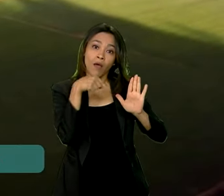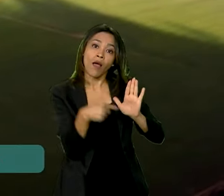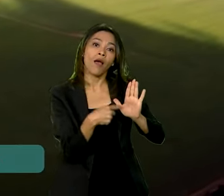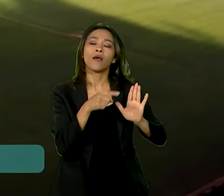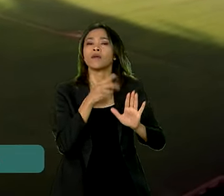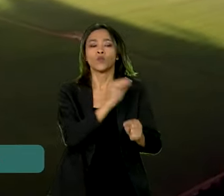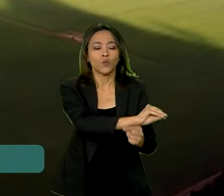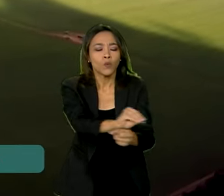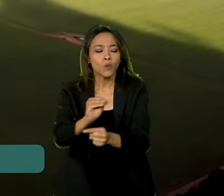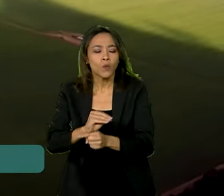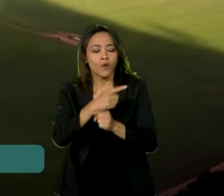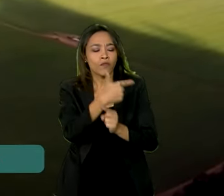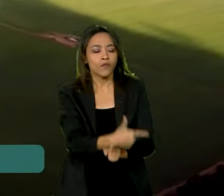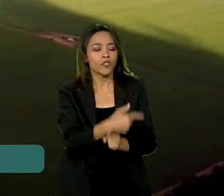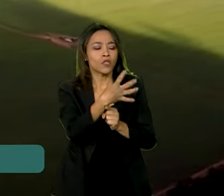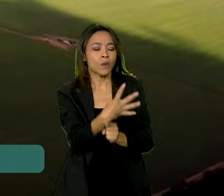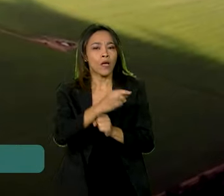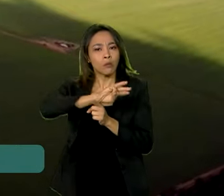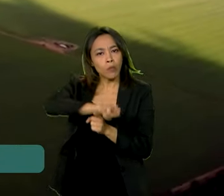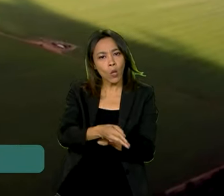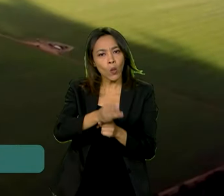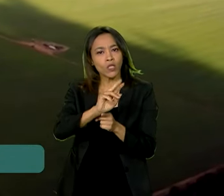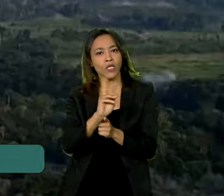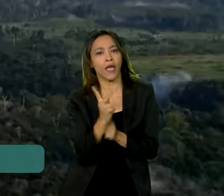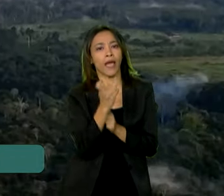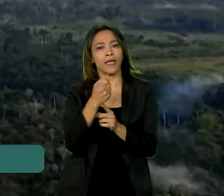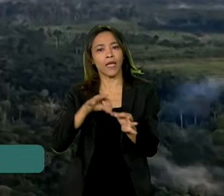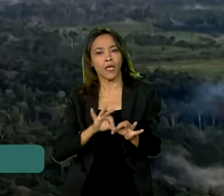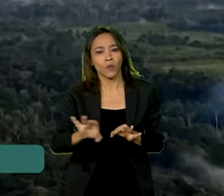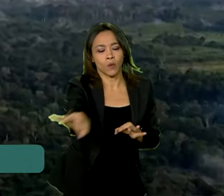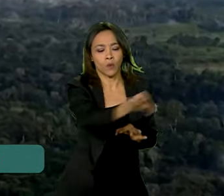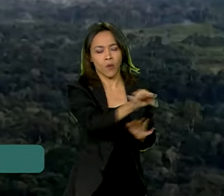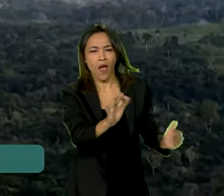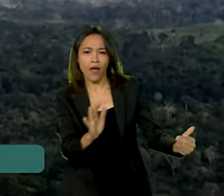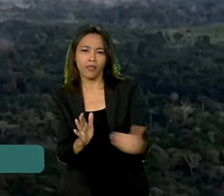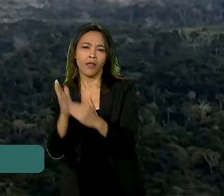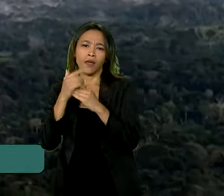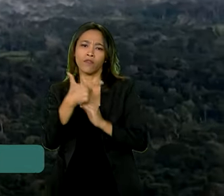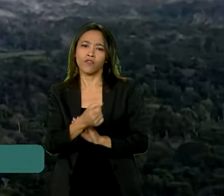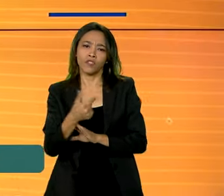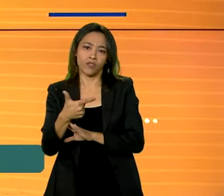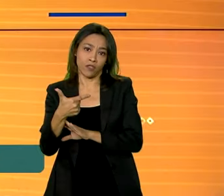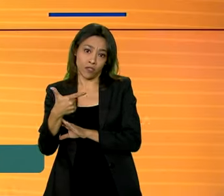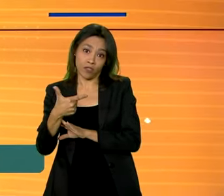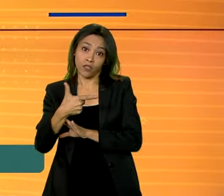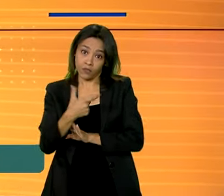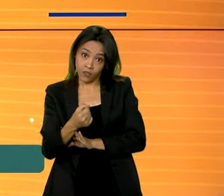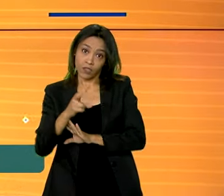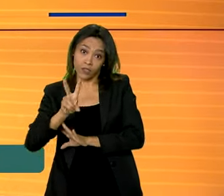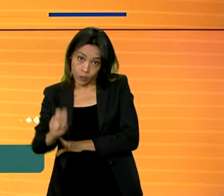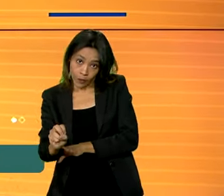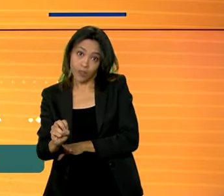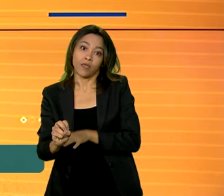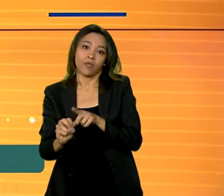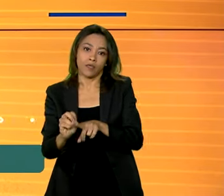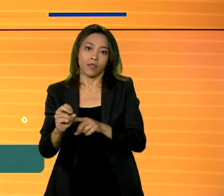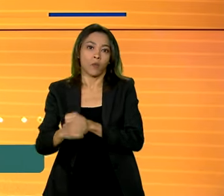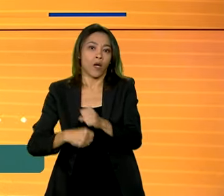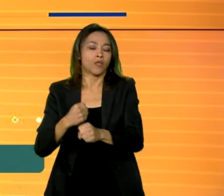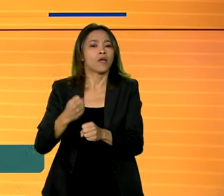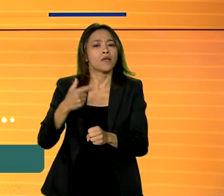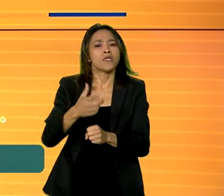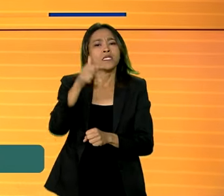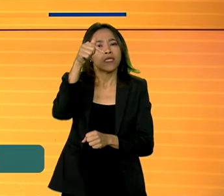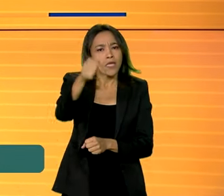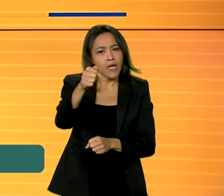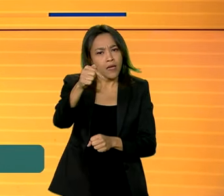24 milhões de hectares de florestas até 2050. Primeiramente, o projeto vai abranger 7 estados